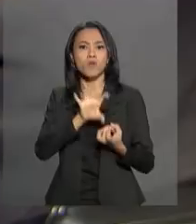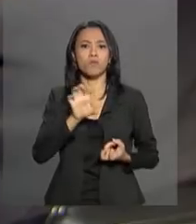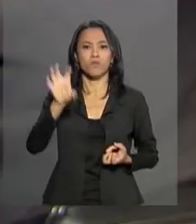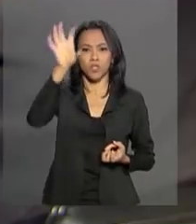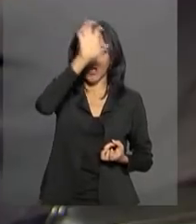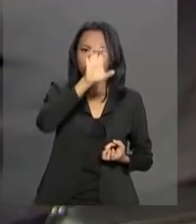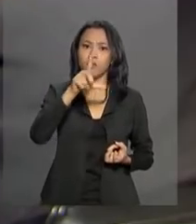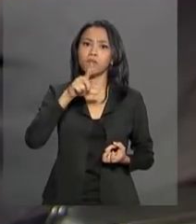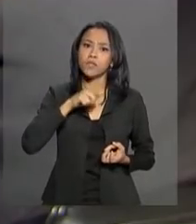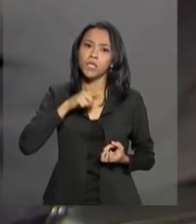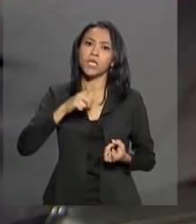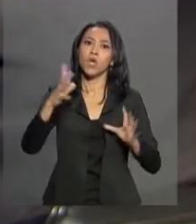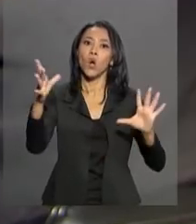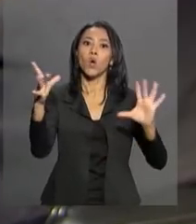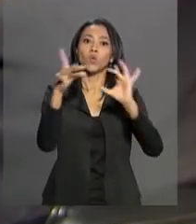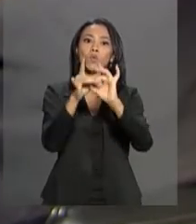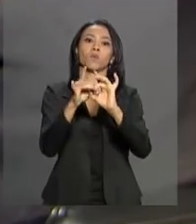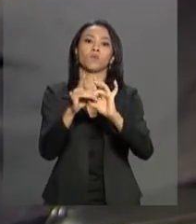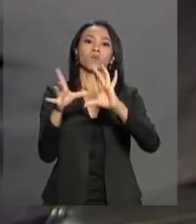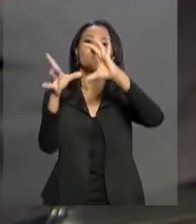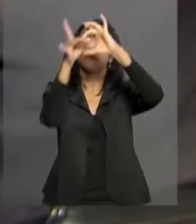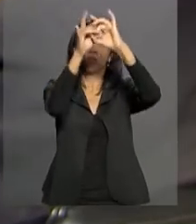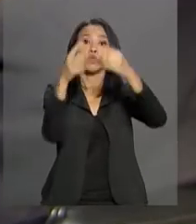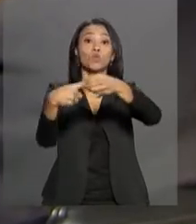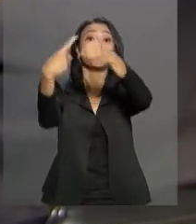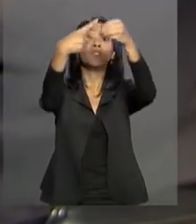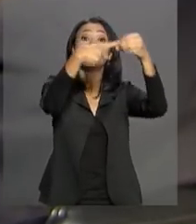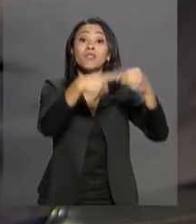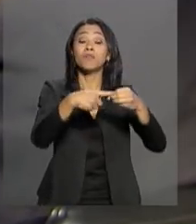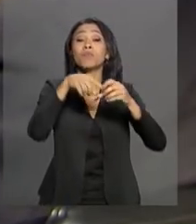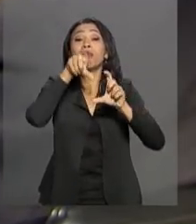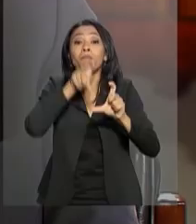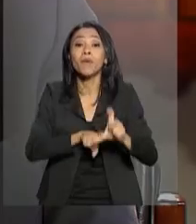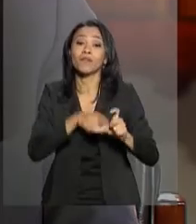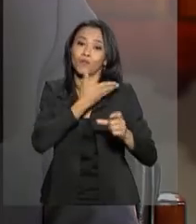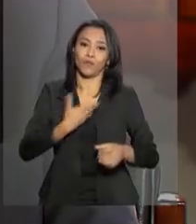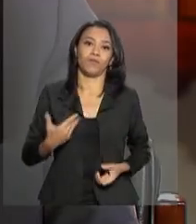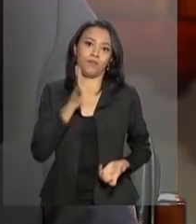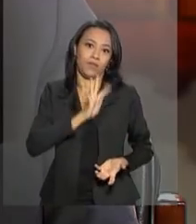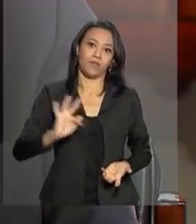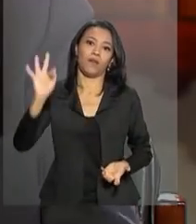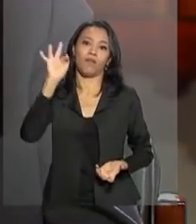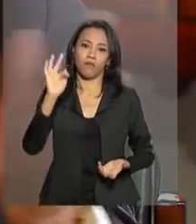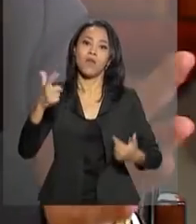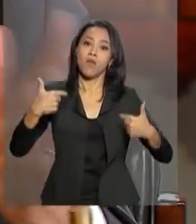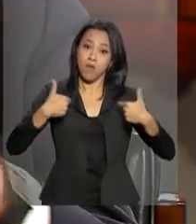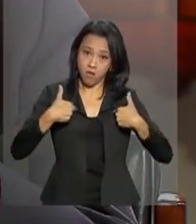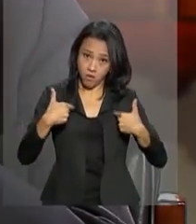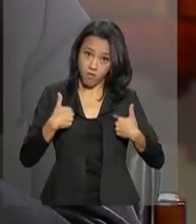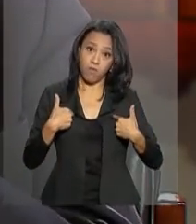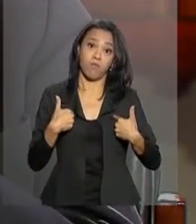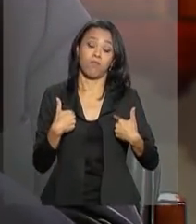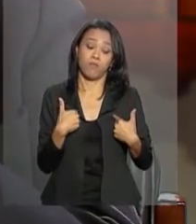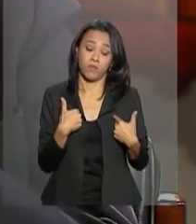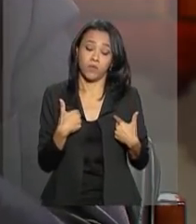União. Os estados e os municípios dependem muito da União Federal. Eu, pessoalmente, tenho